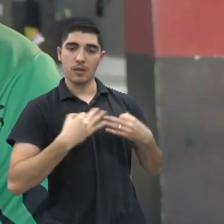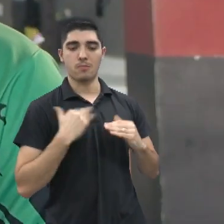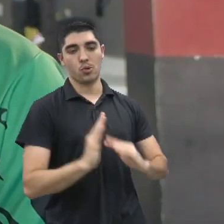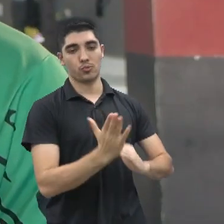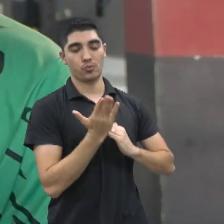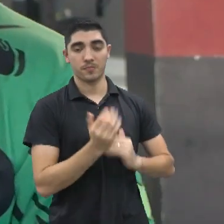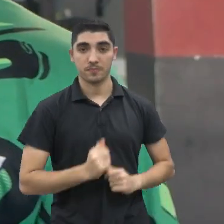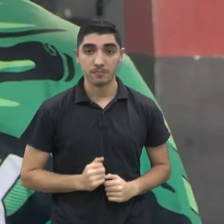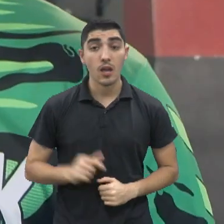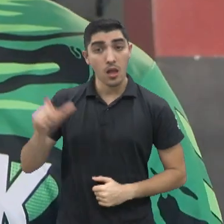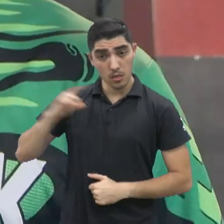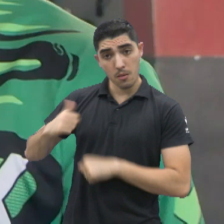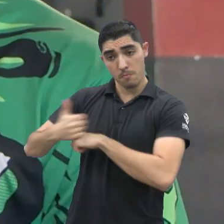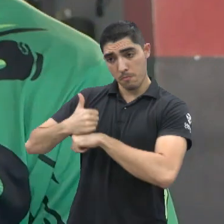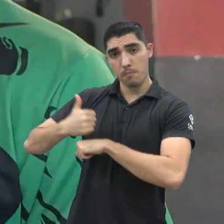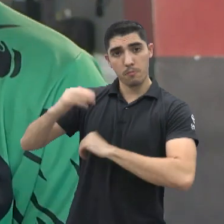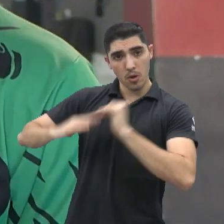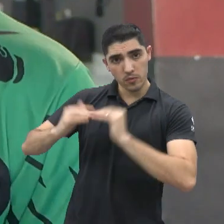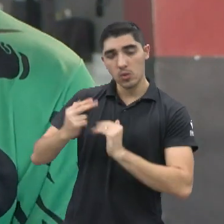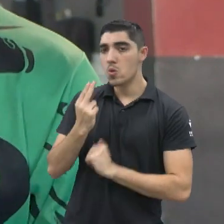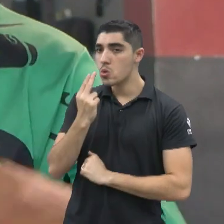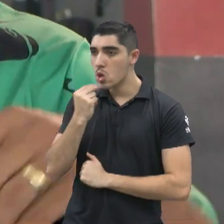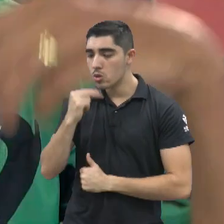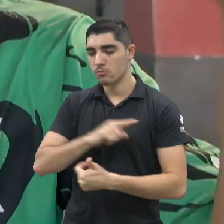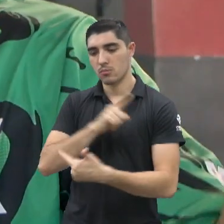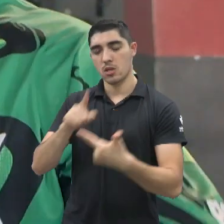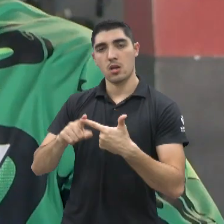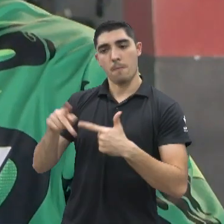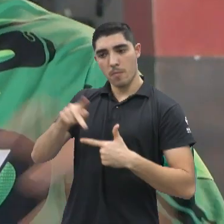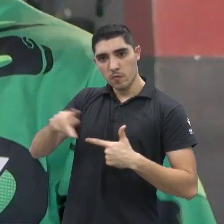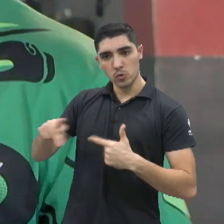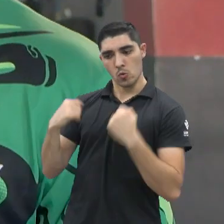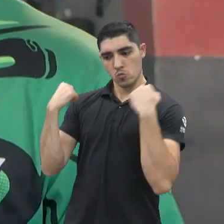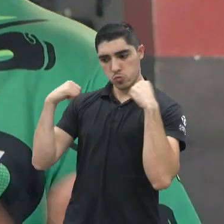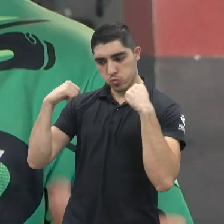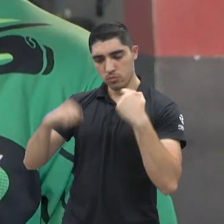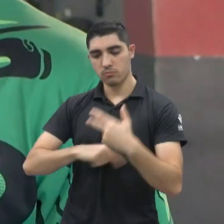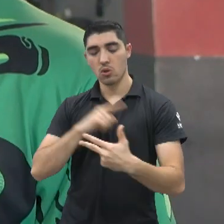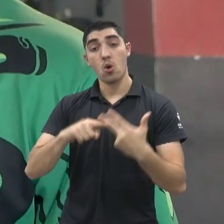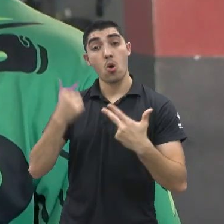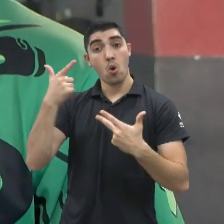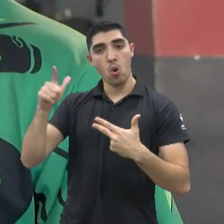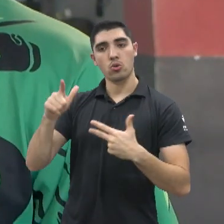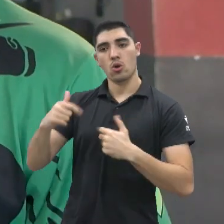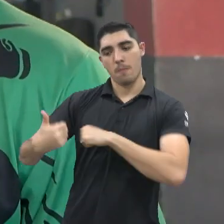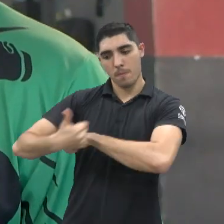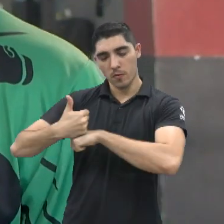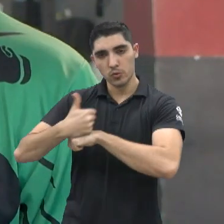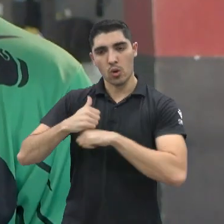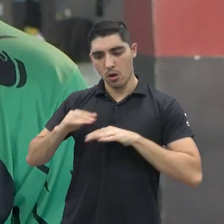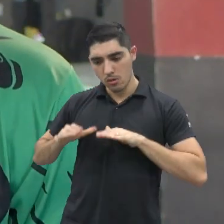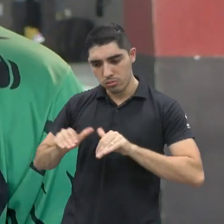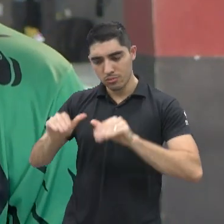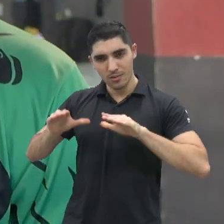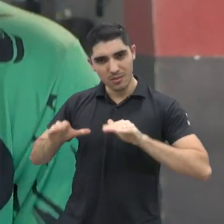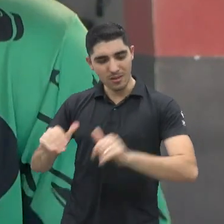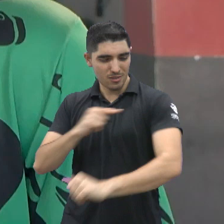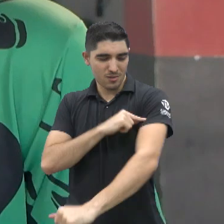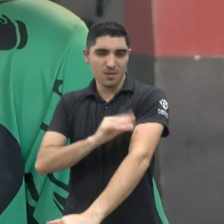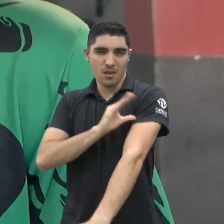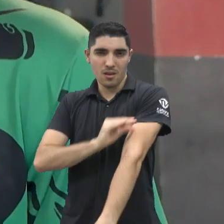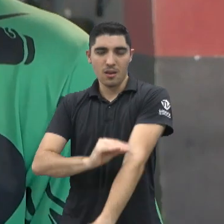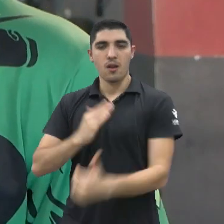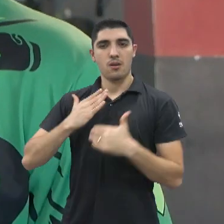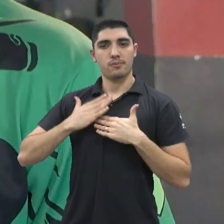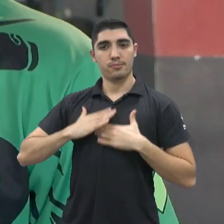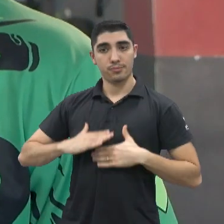uma nutricionista, ela tem um preparador físico, ela tem uma massoterapeuta que faz a parte de recovery que ela precisa e tem